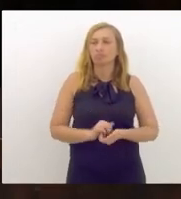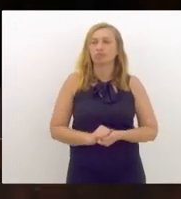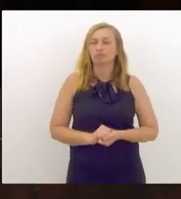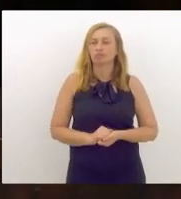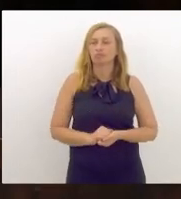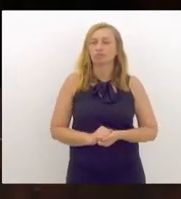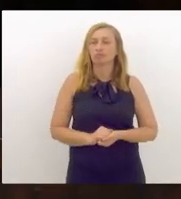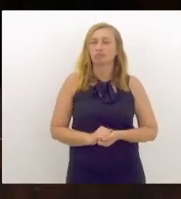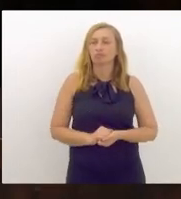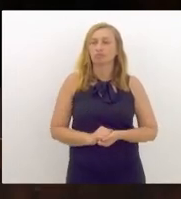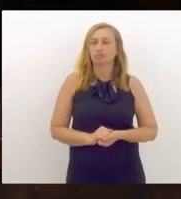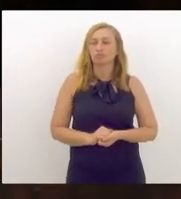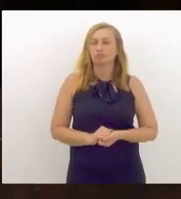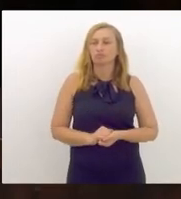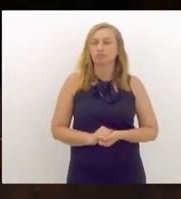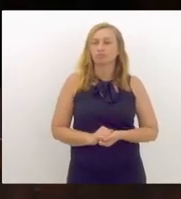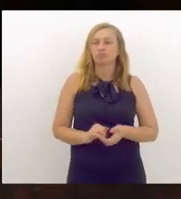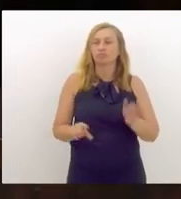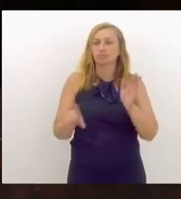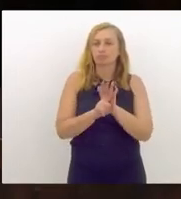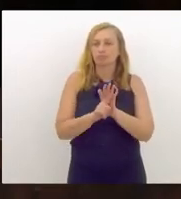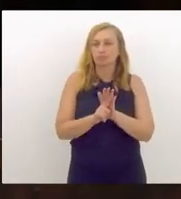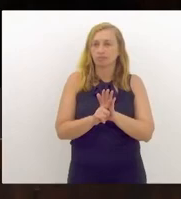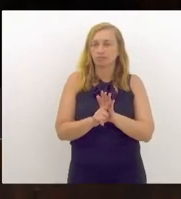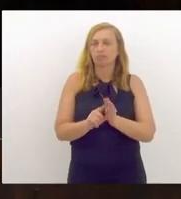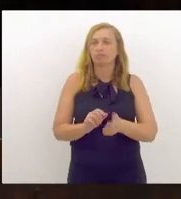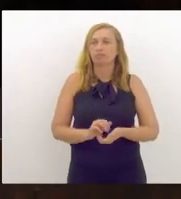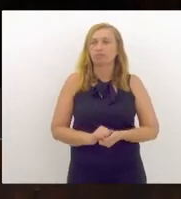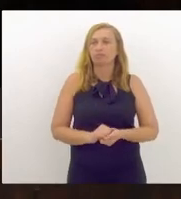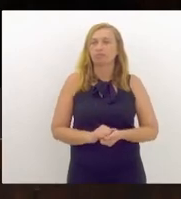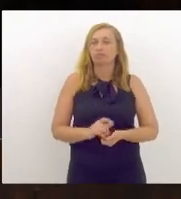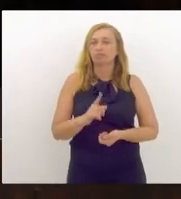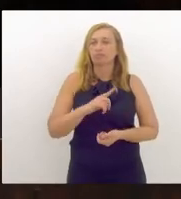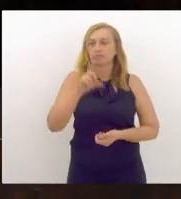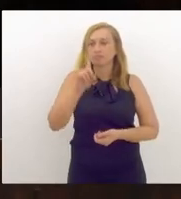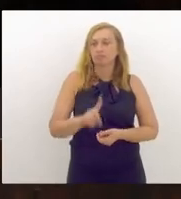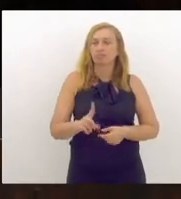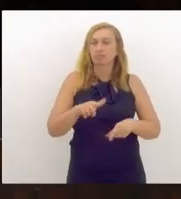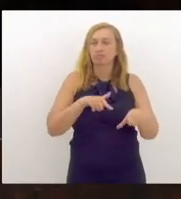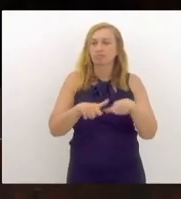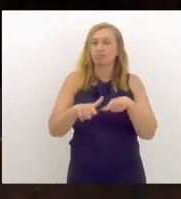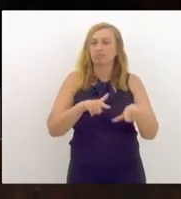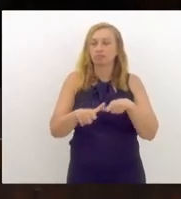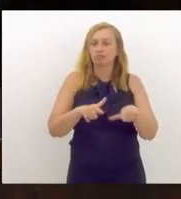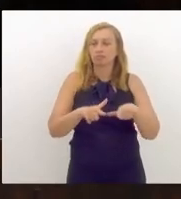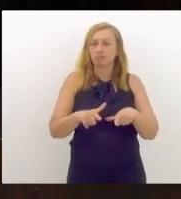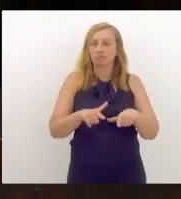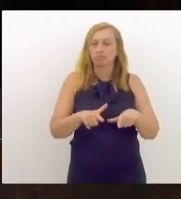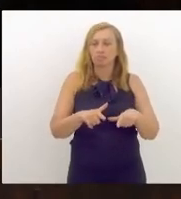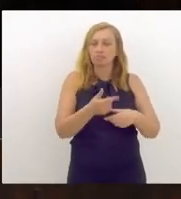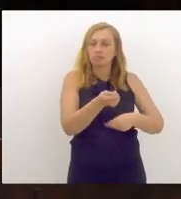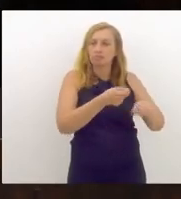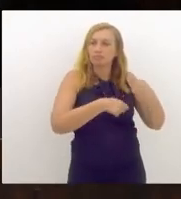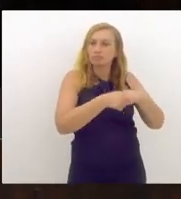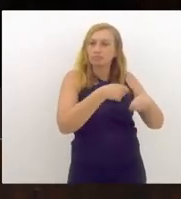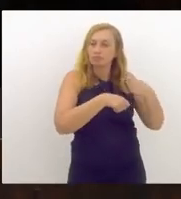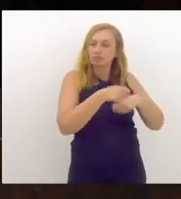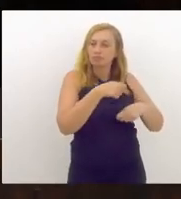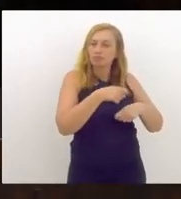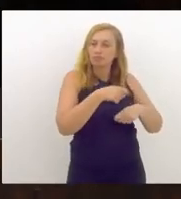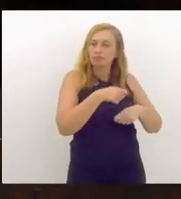atividades fins por lei por lei nós temos um direito de trabalho que diz que o que negocia